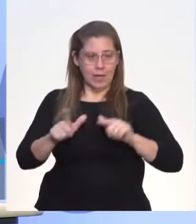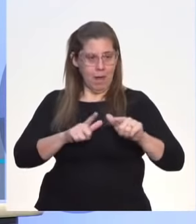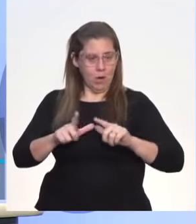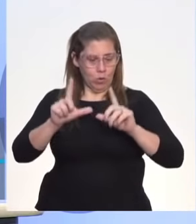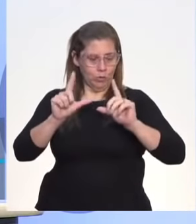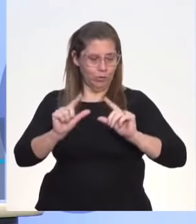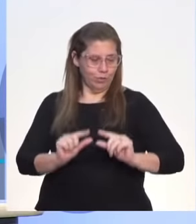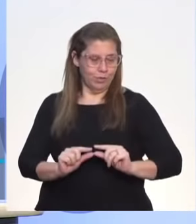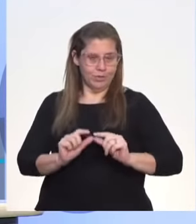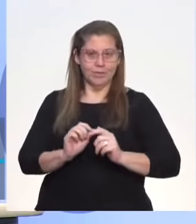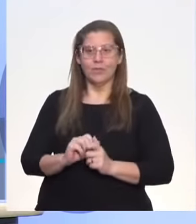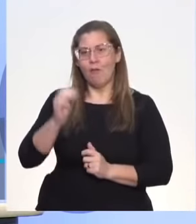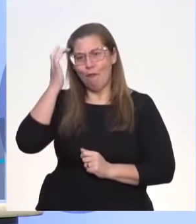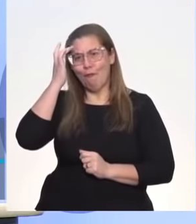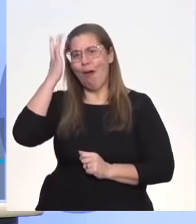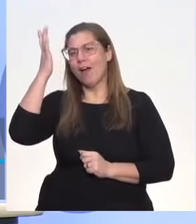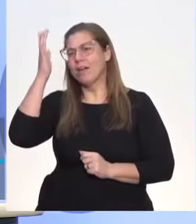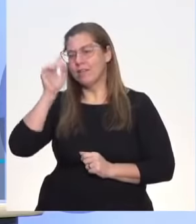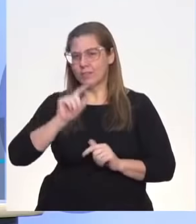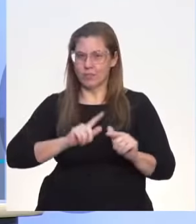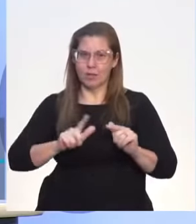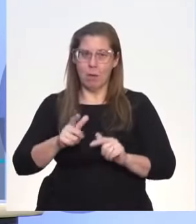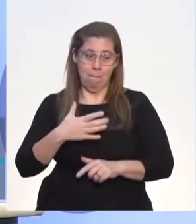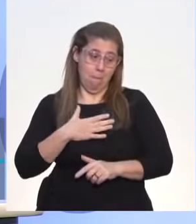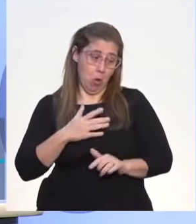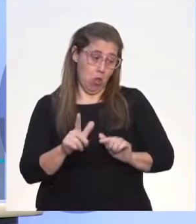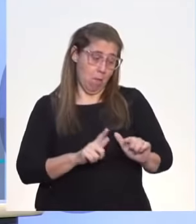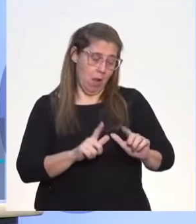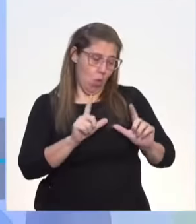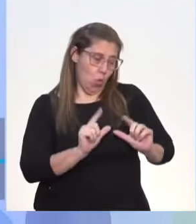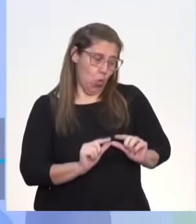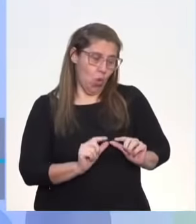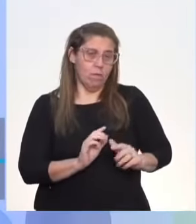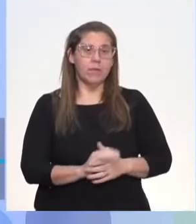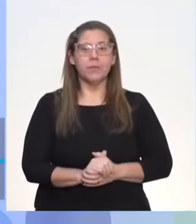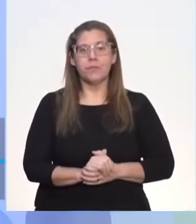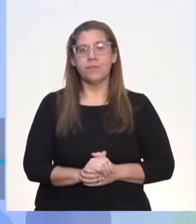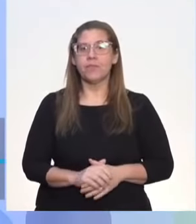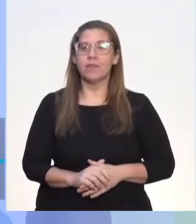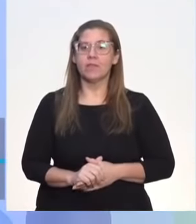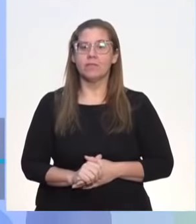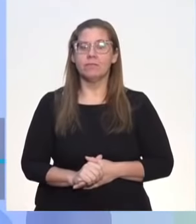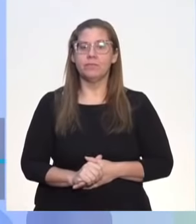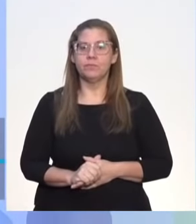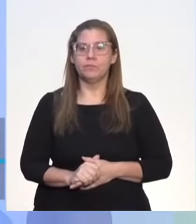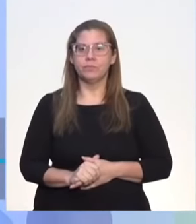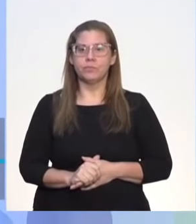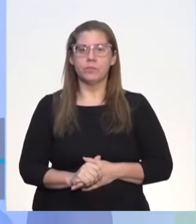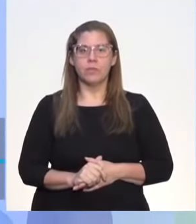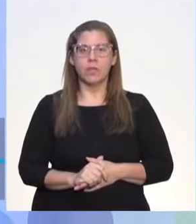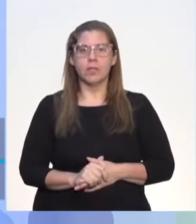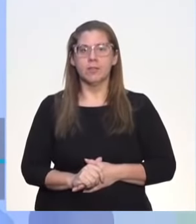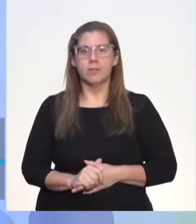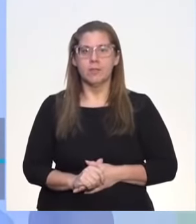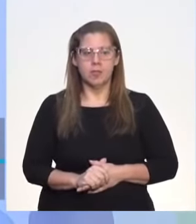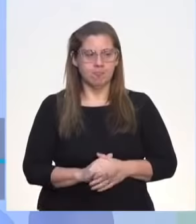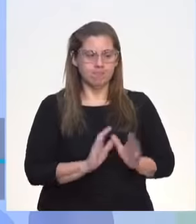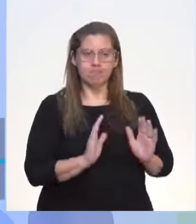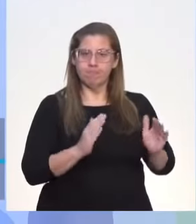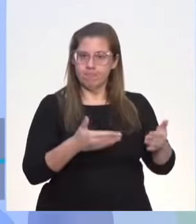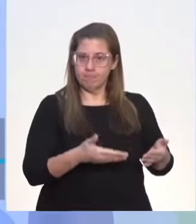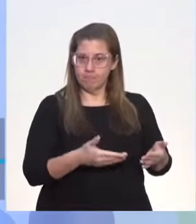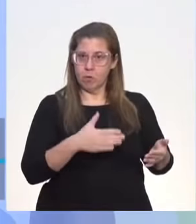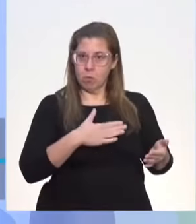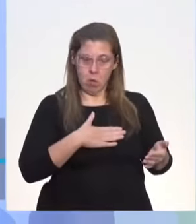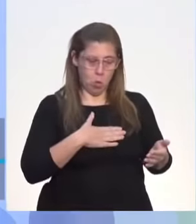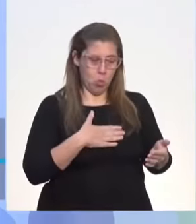da escola Isaura pra diminuir o trabalho eu trabalho sim diminuir o meu trabalho e na verdade é especializa o meu